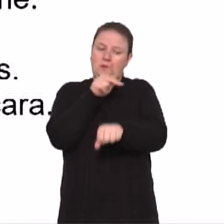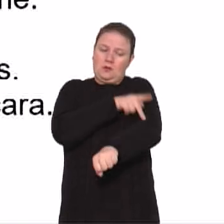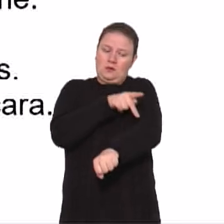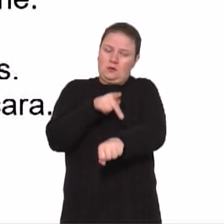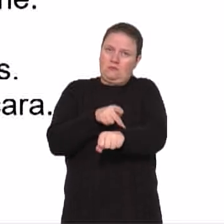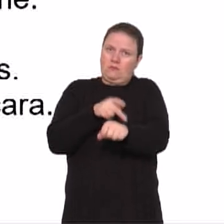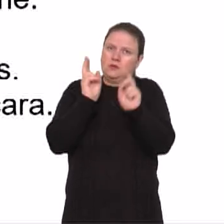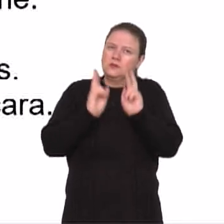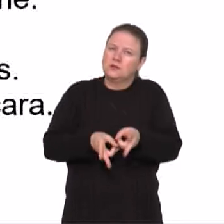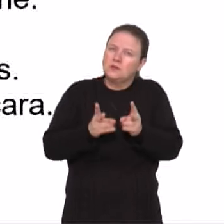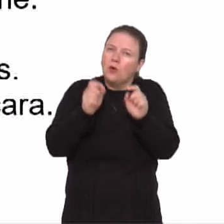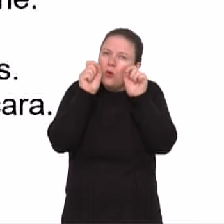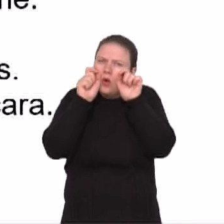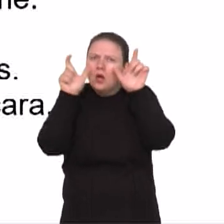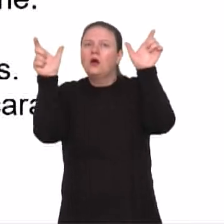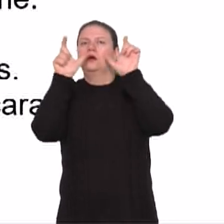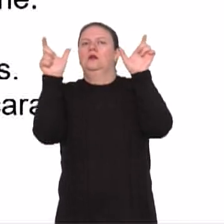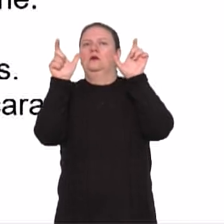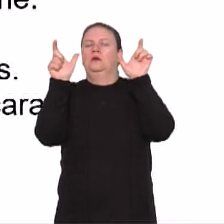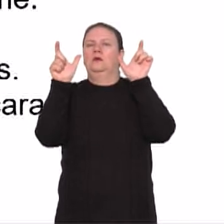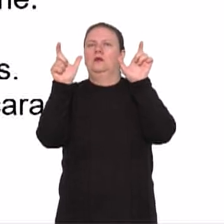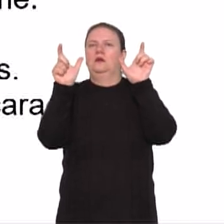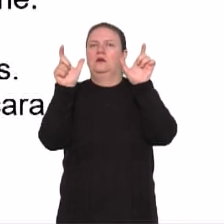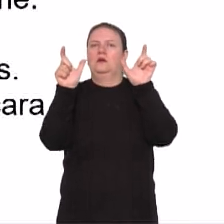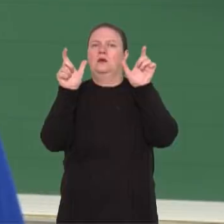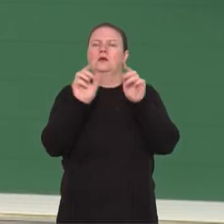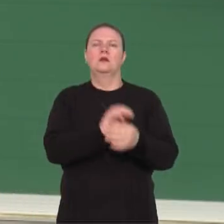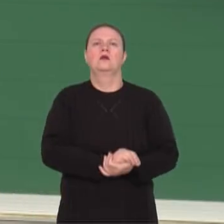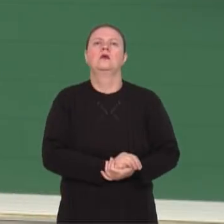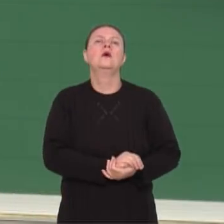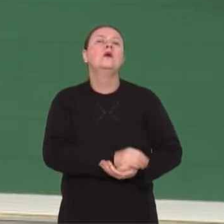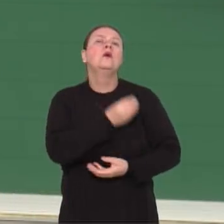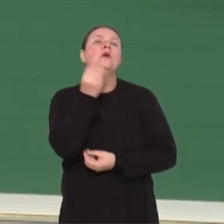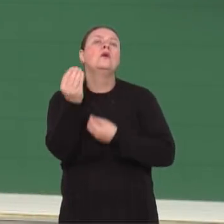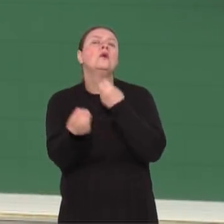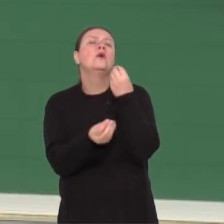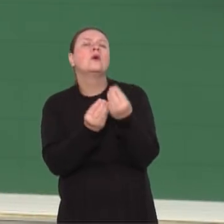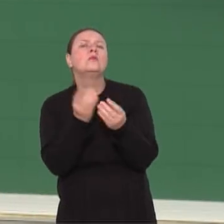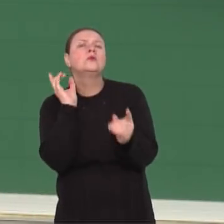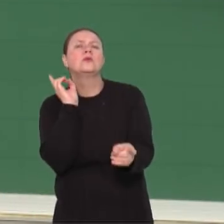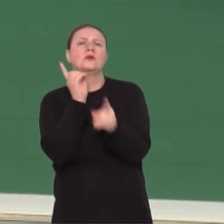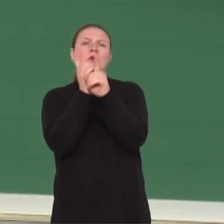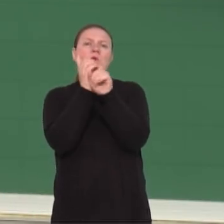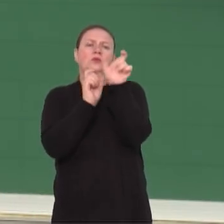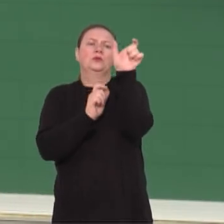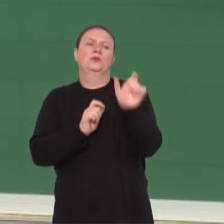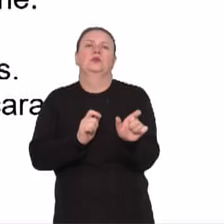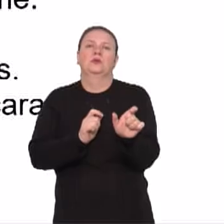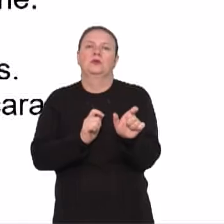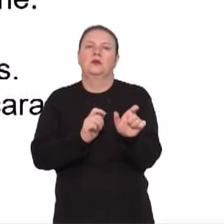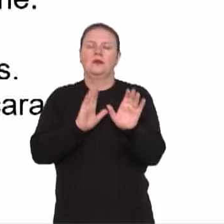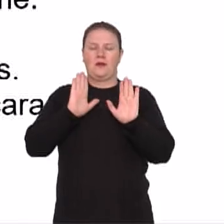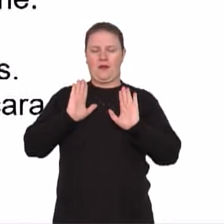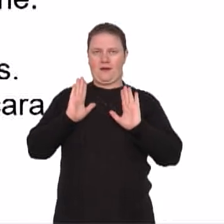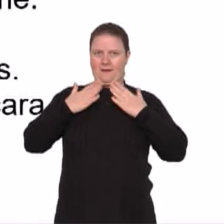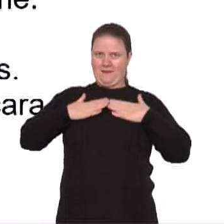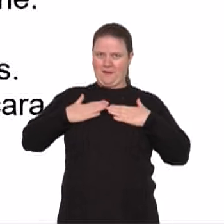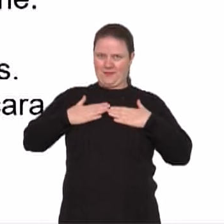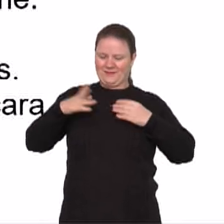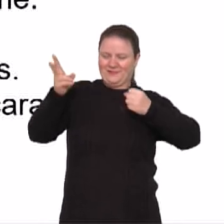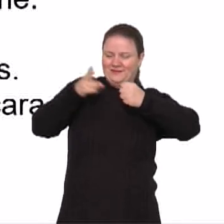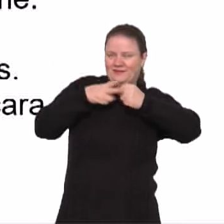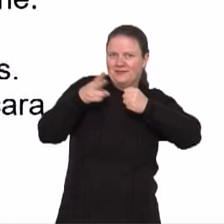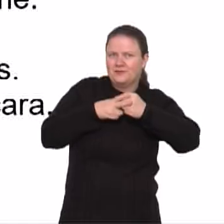né? Ai, professora, eu não lembro mais como é que eu descubro o mesmo sujeito? Eu converso com o verbo. Né? Quem alertam